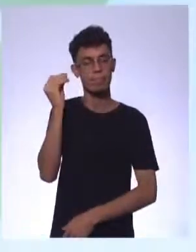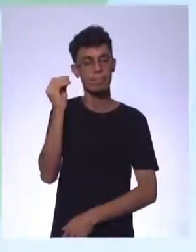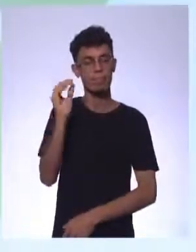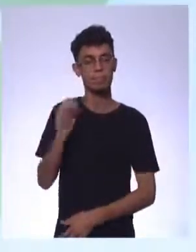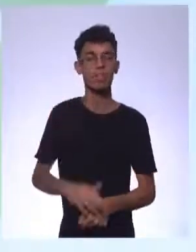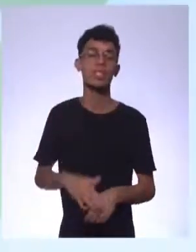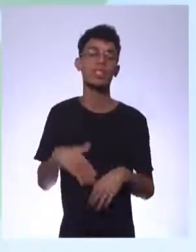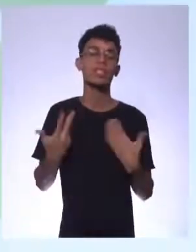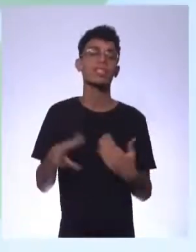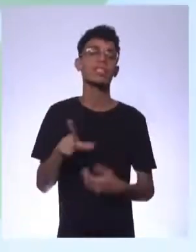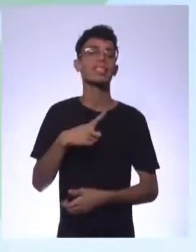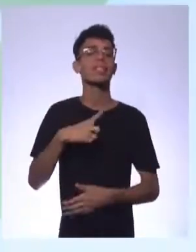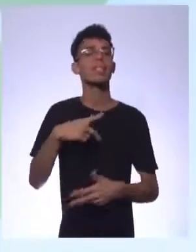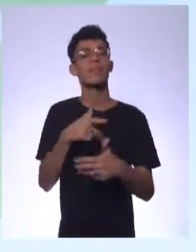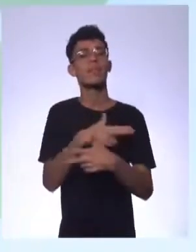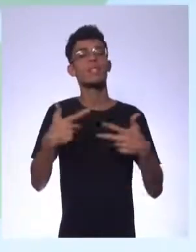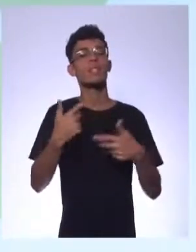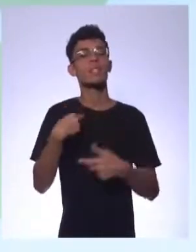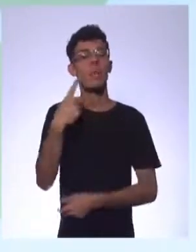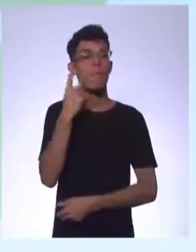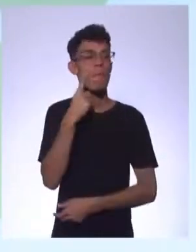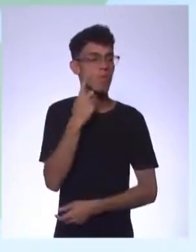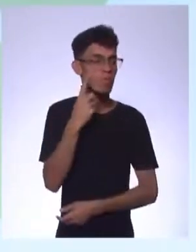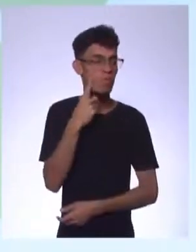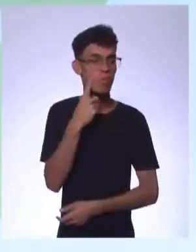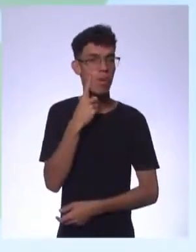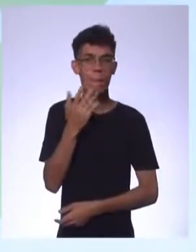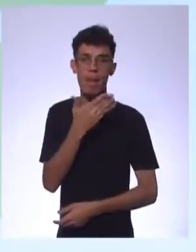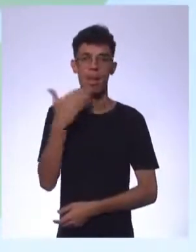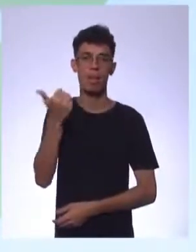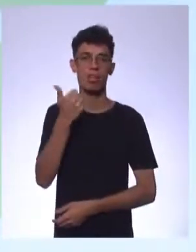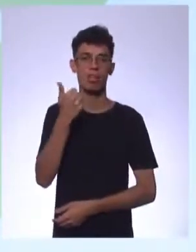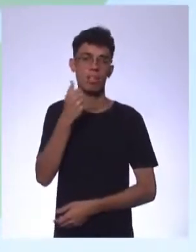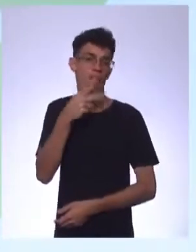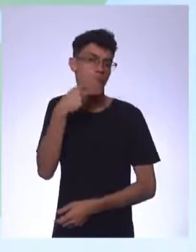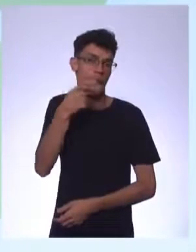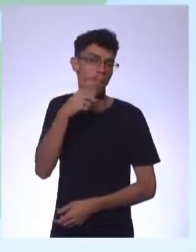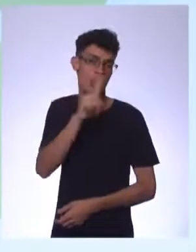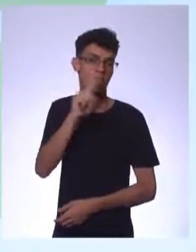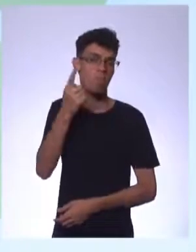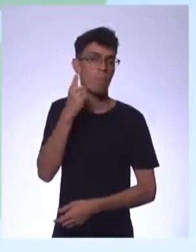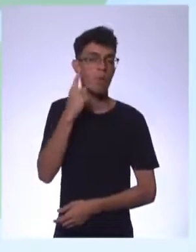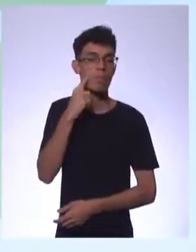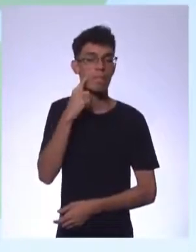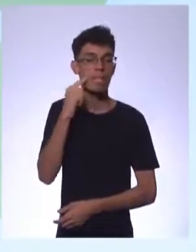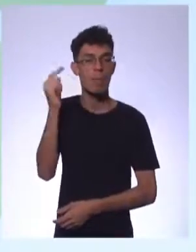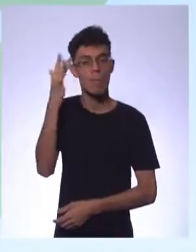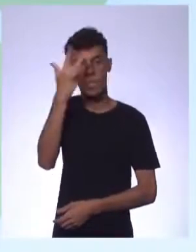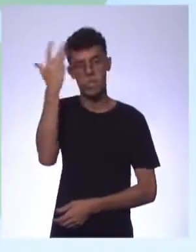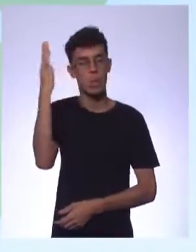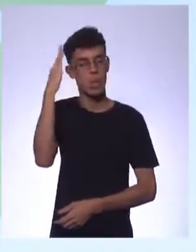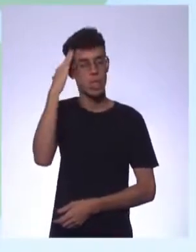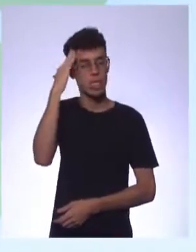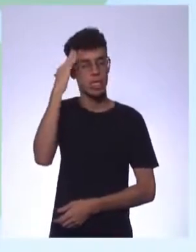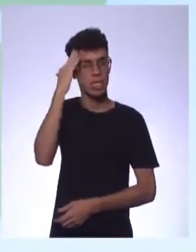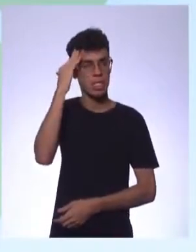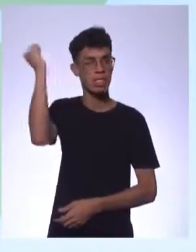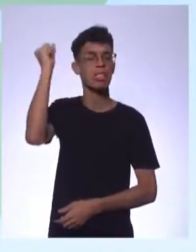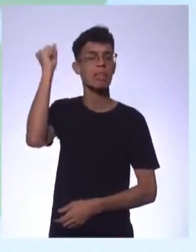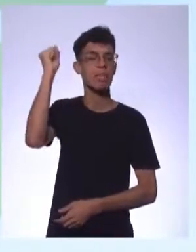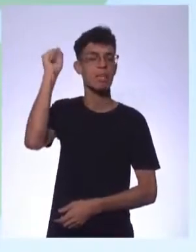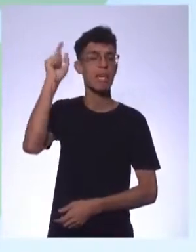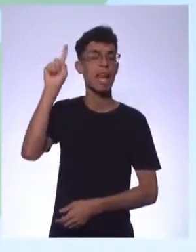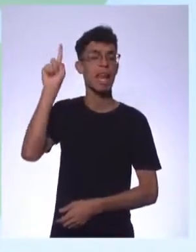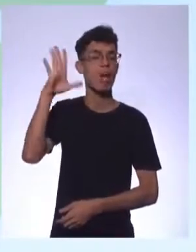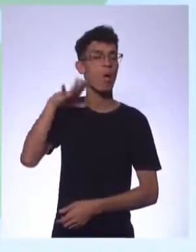Sabe, professor Mauro, tem coisas que eu prefiro observar do que falar, né? Geralmente as pessoas sábias, elas mais ouvem do que falam,